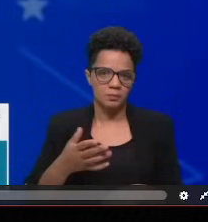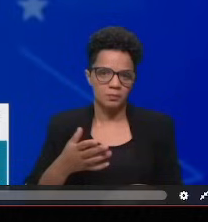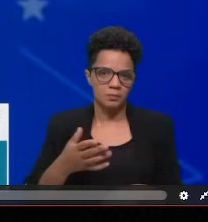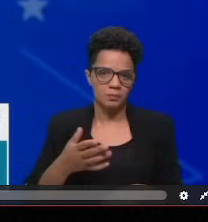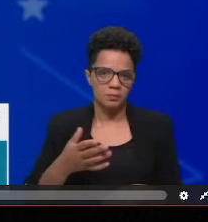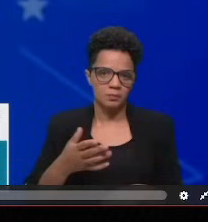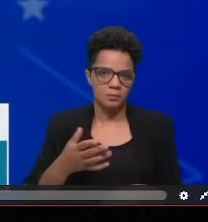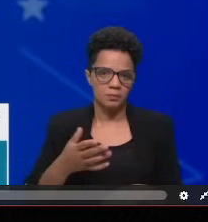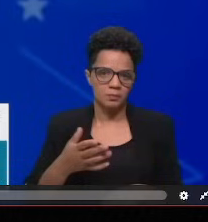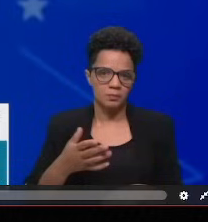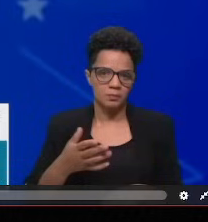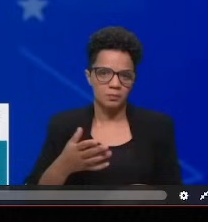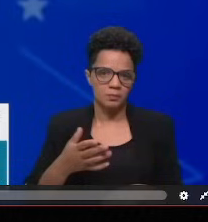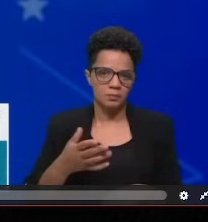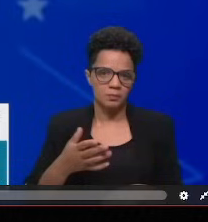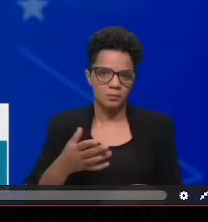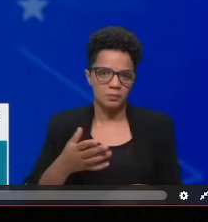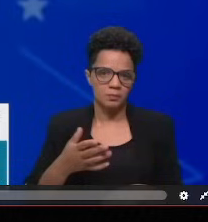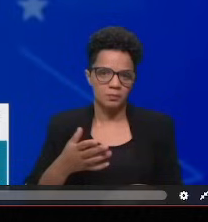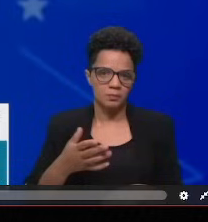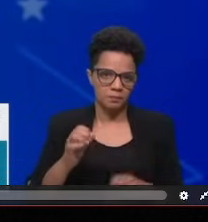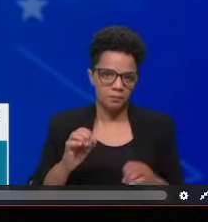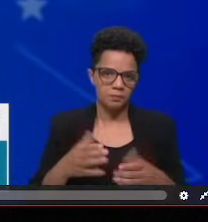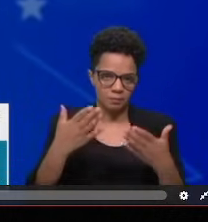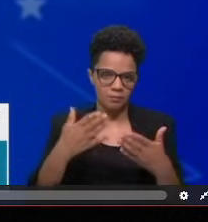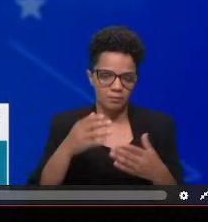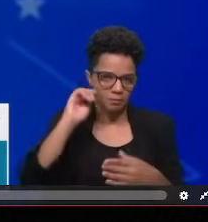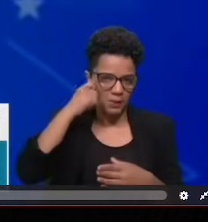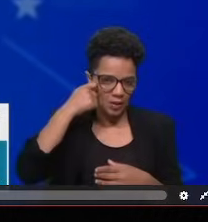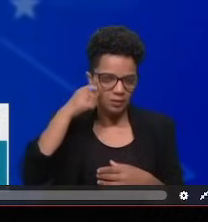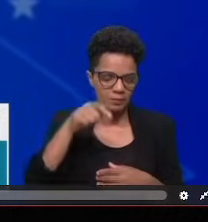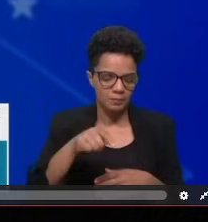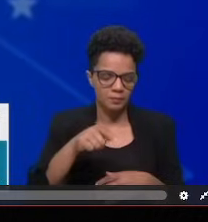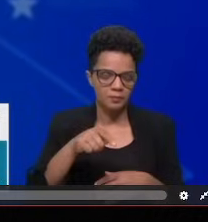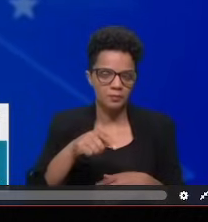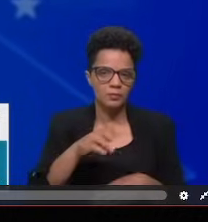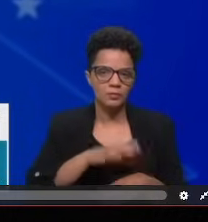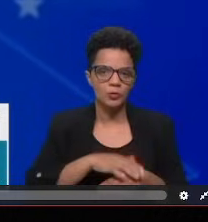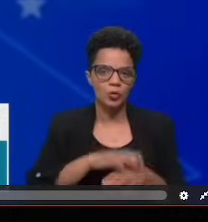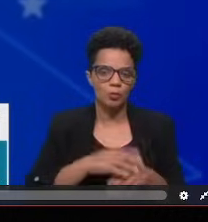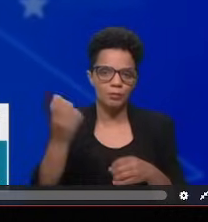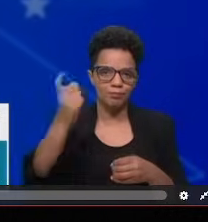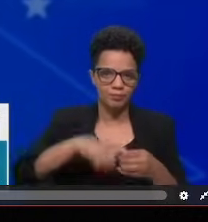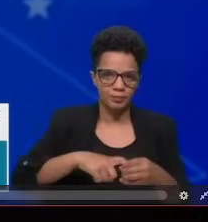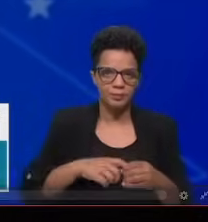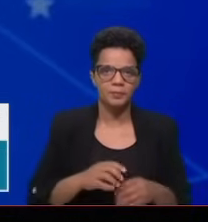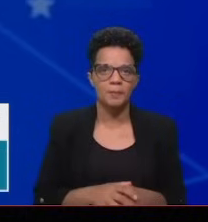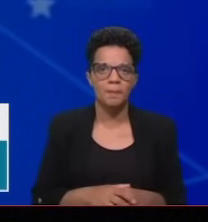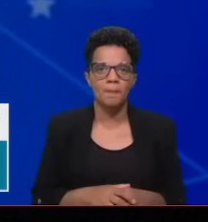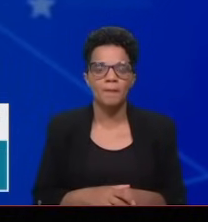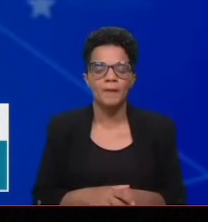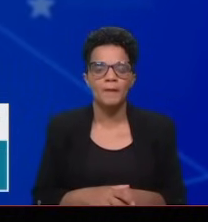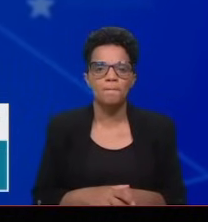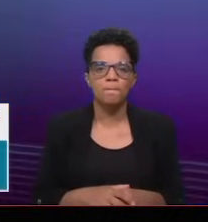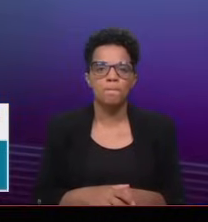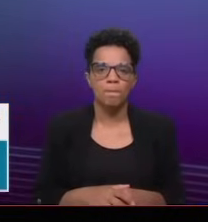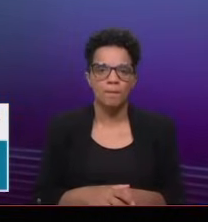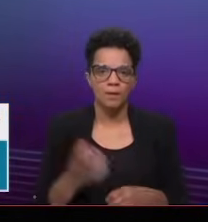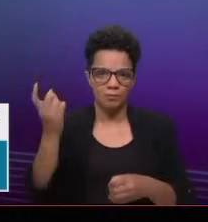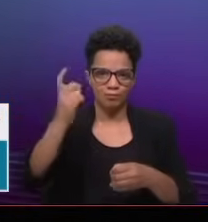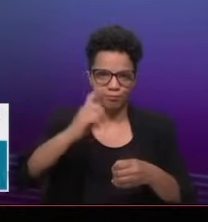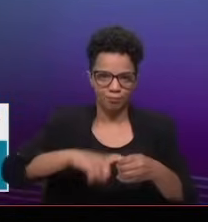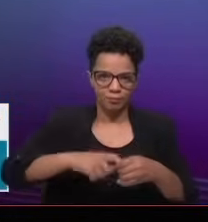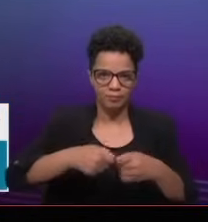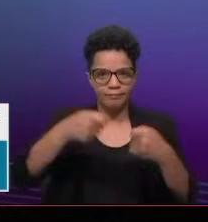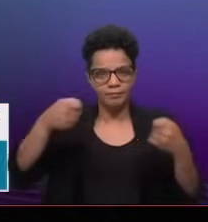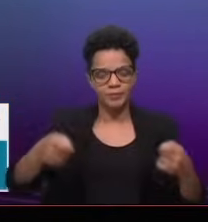quem é que tá a dizer estas merdas a sério porque é impossível já penalizados por por esta entrada nós temos que olhar para o alargamento como uma continuação do